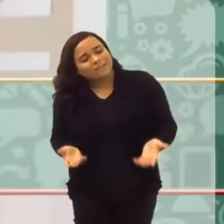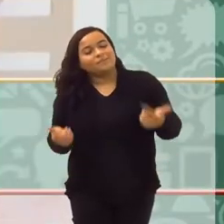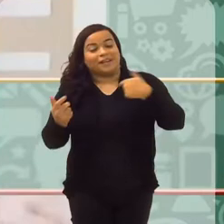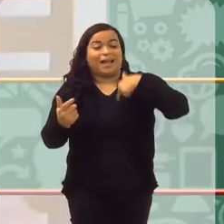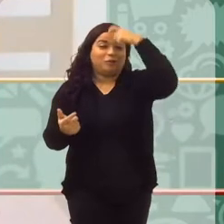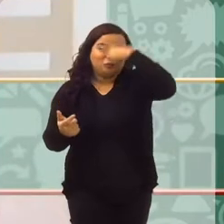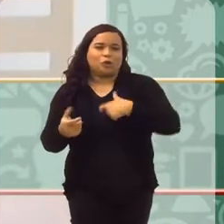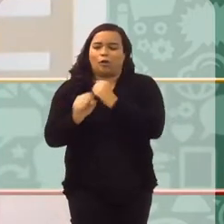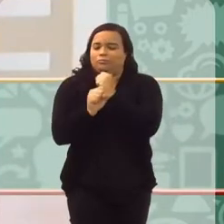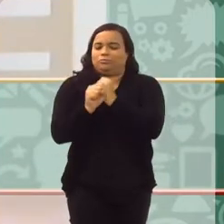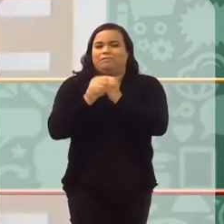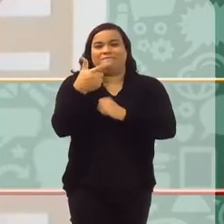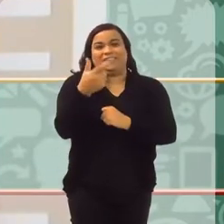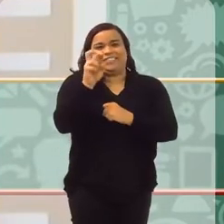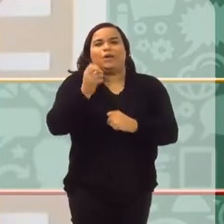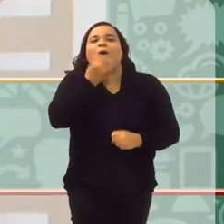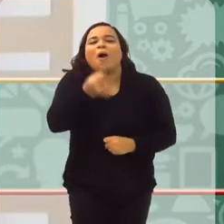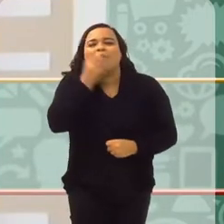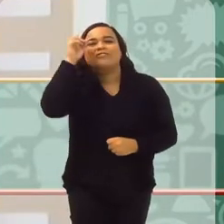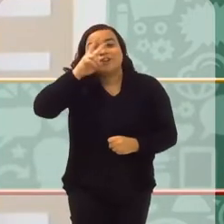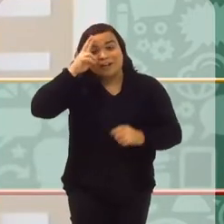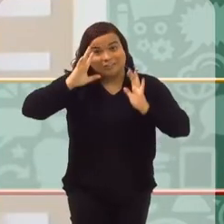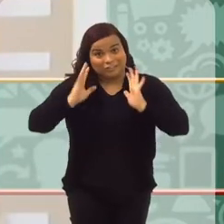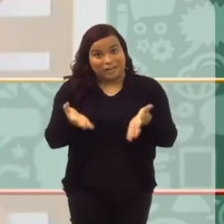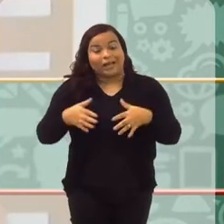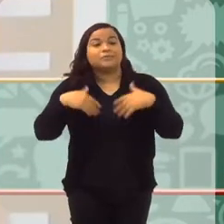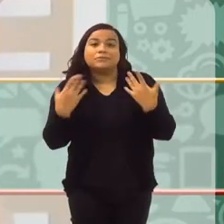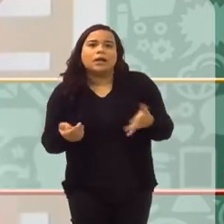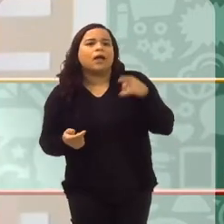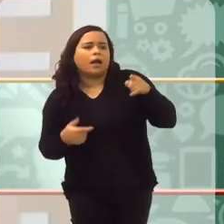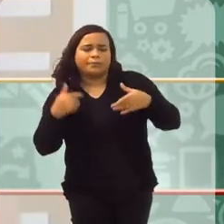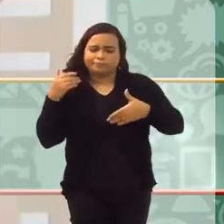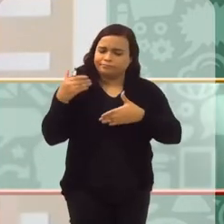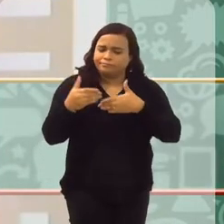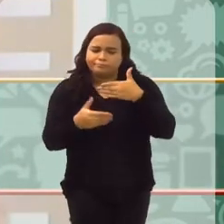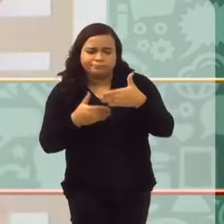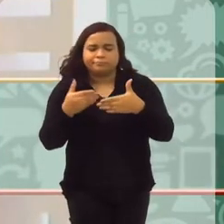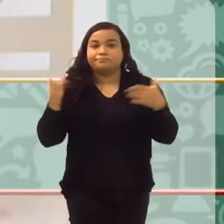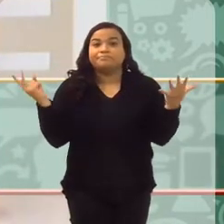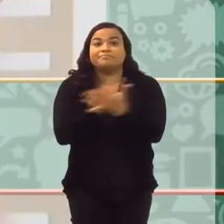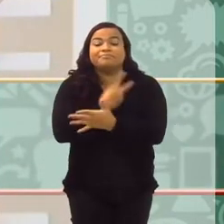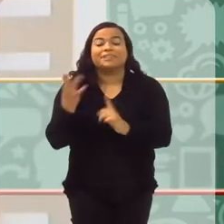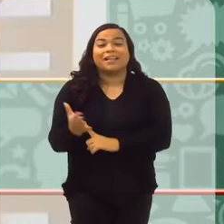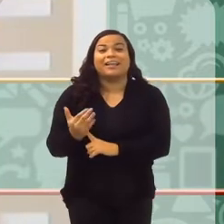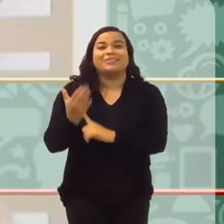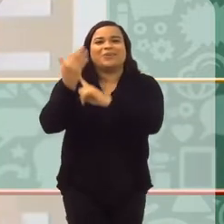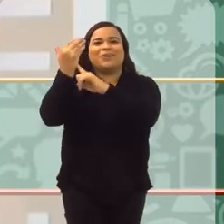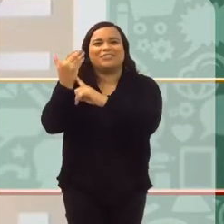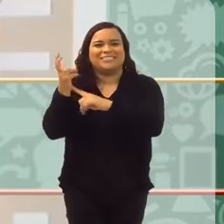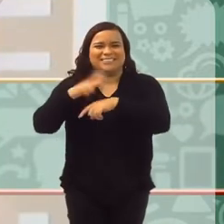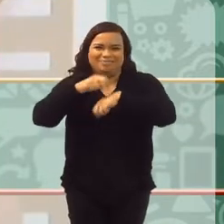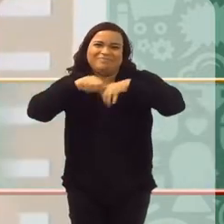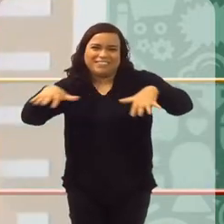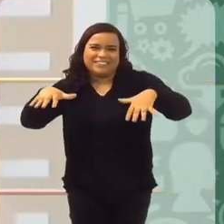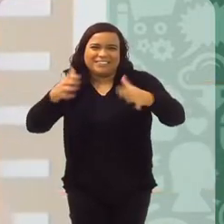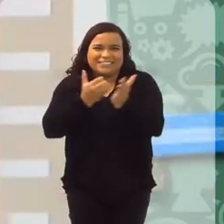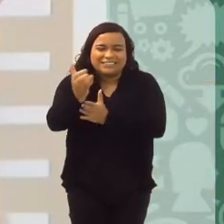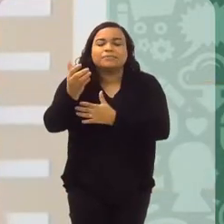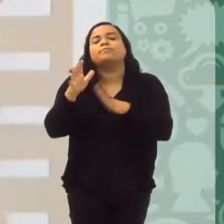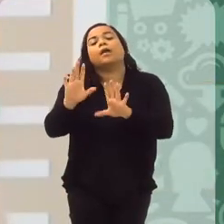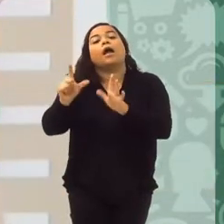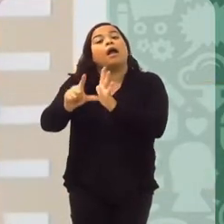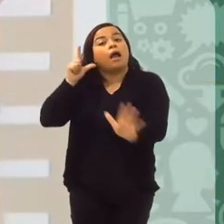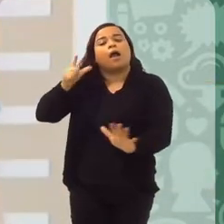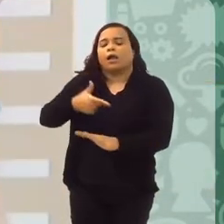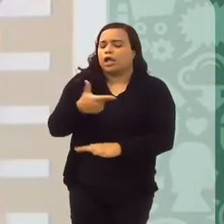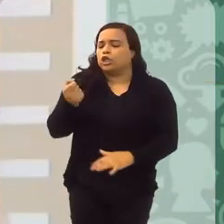histórias há 25 anos. E aí, nesse processo, veio a tecnologia. E aí, em 2015,